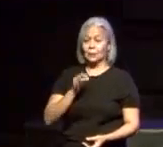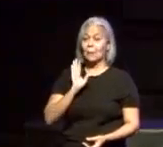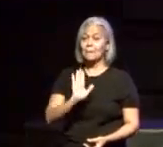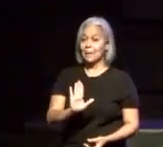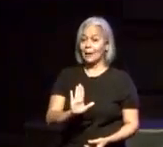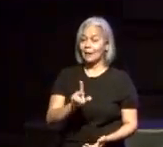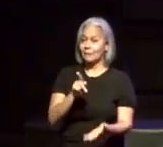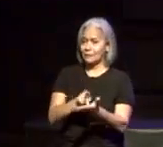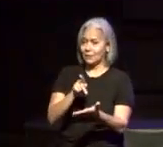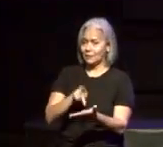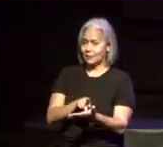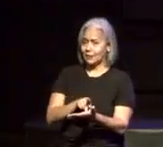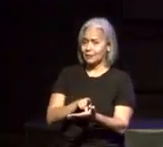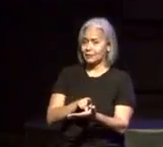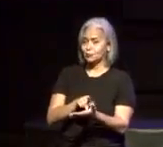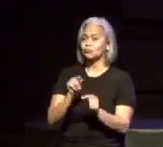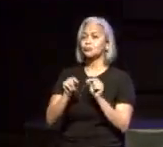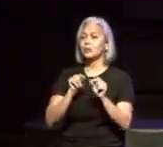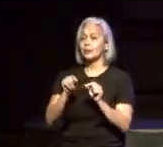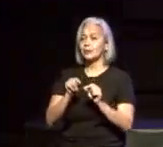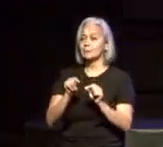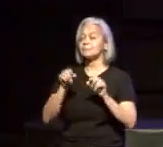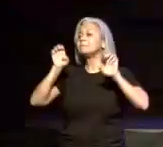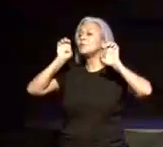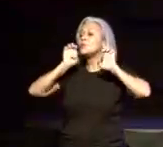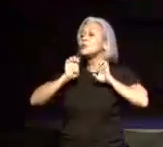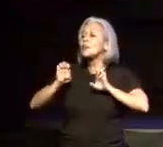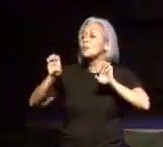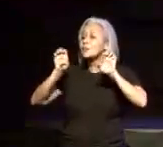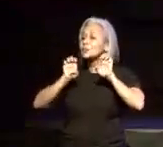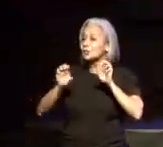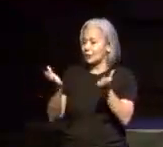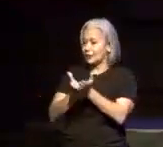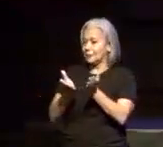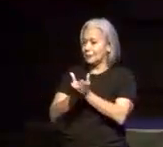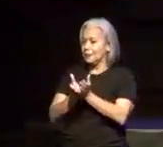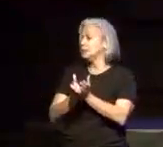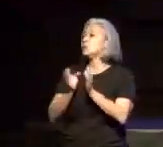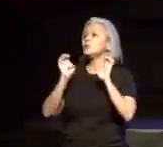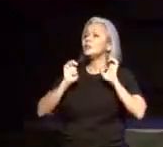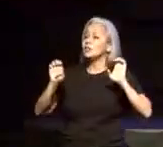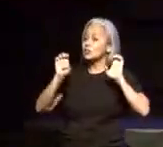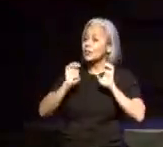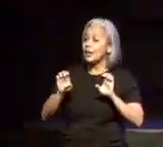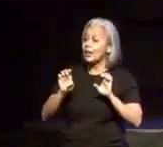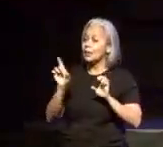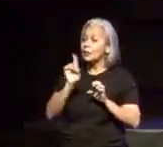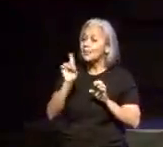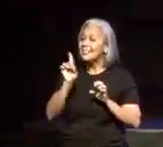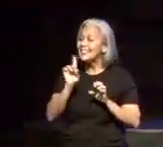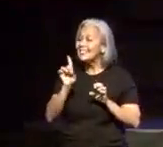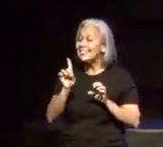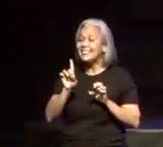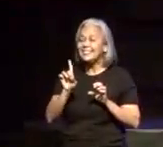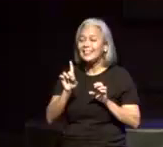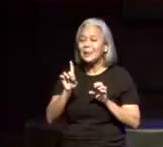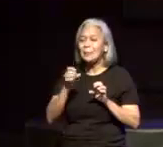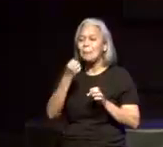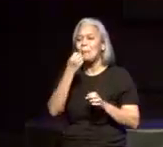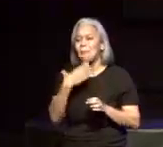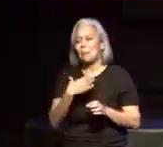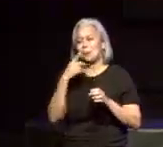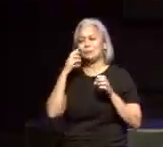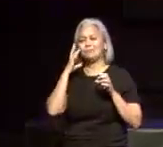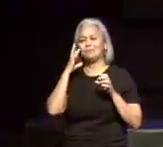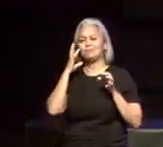é que os evangélicos, vamos colocar assim, na política, nem sempre estão dando bom testemunho.